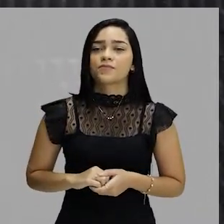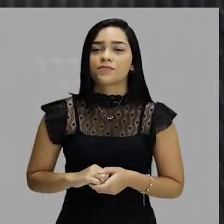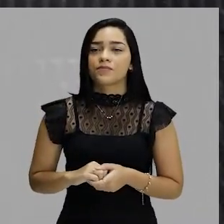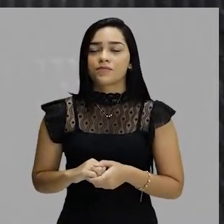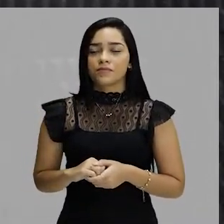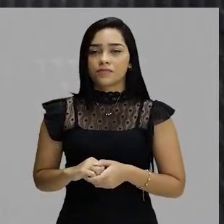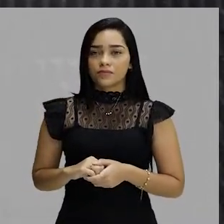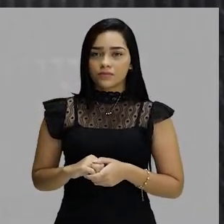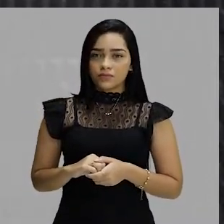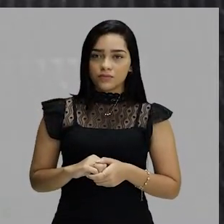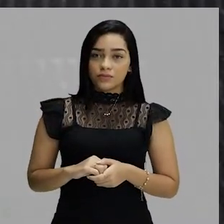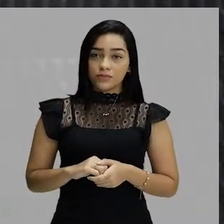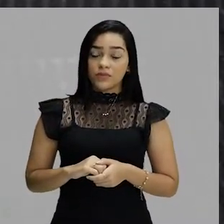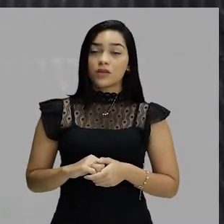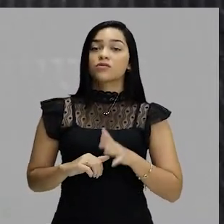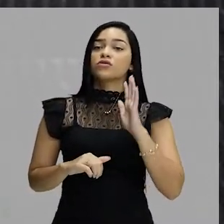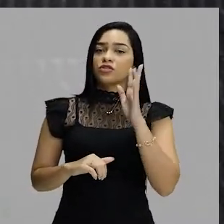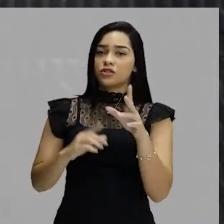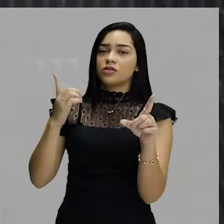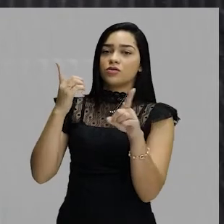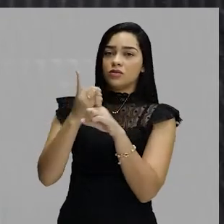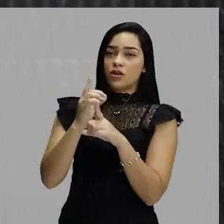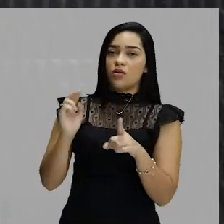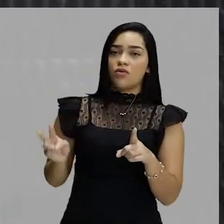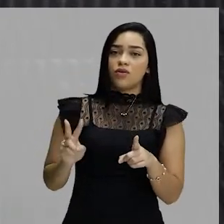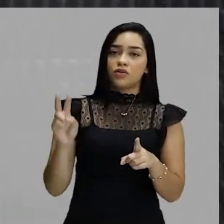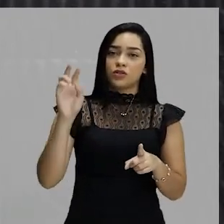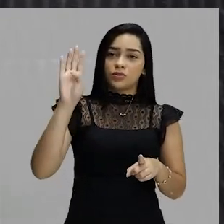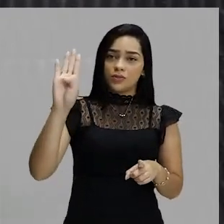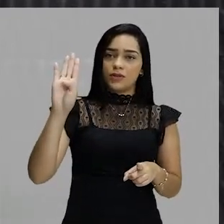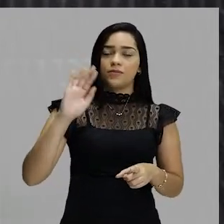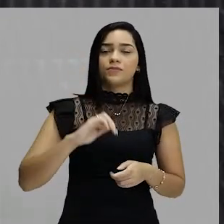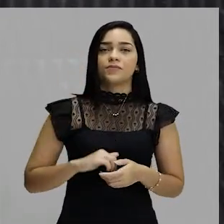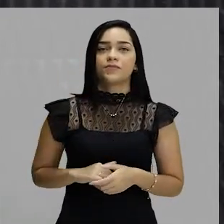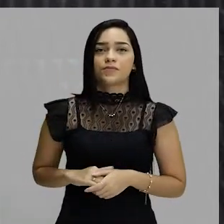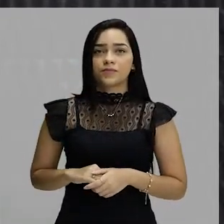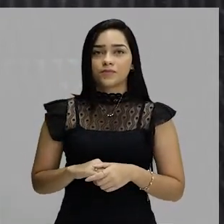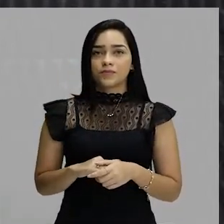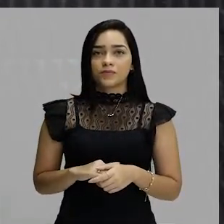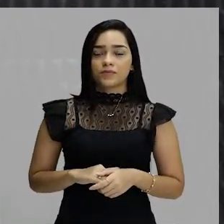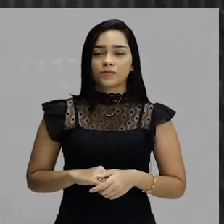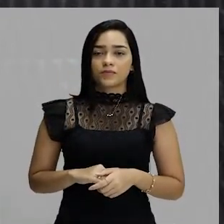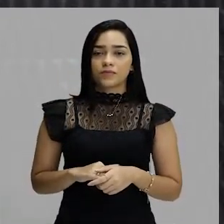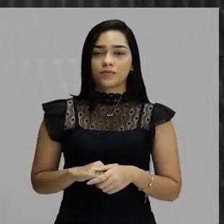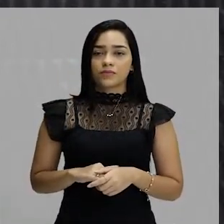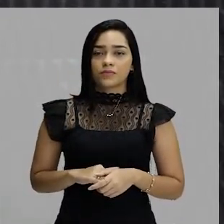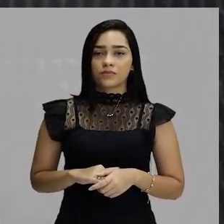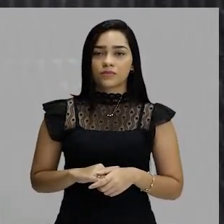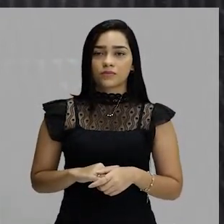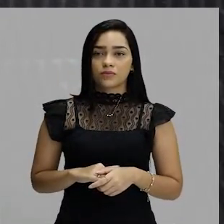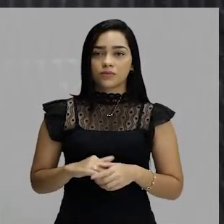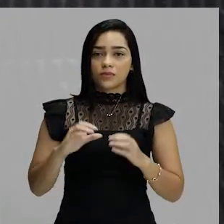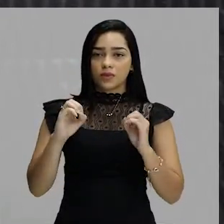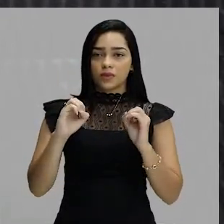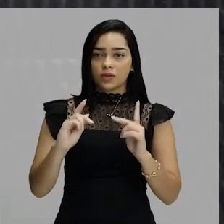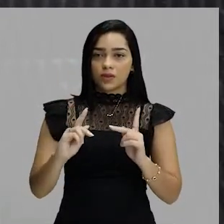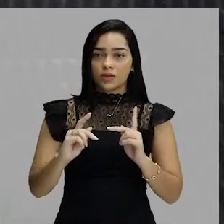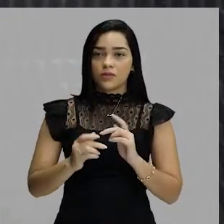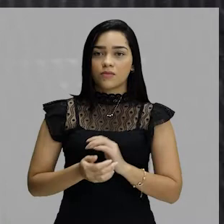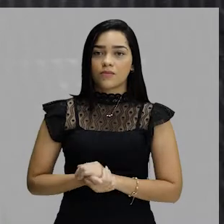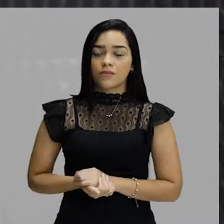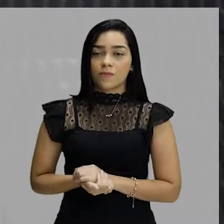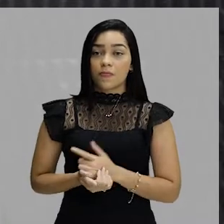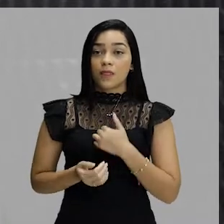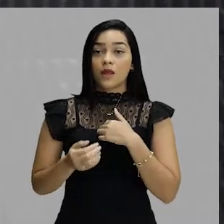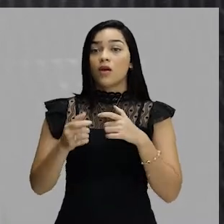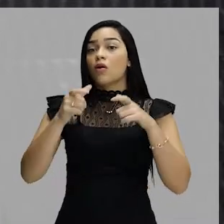x. Então localizei aqui o valor de b, ó. O b vale 8, certo? E agora eu